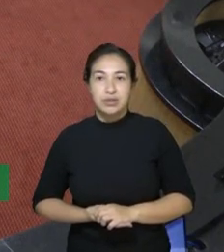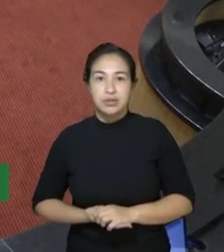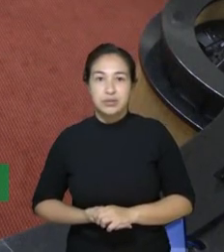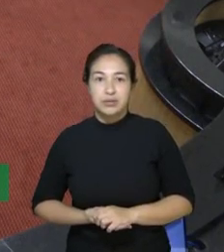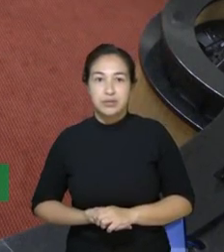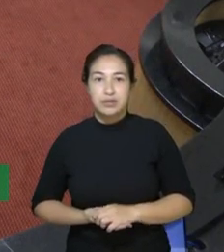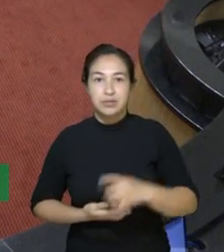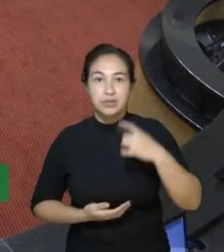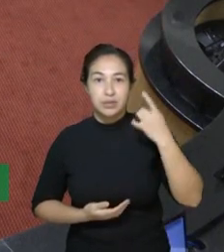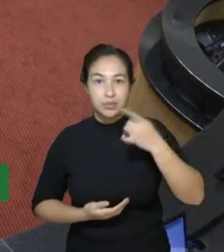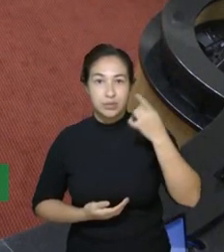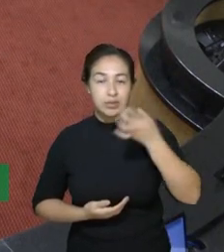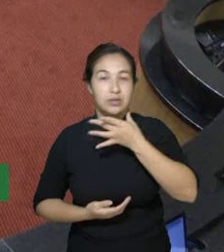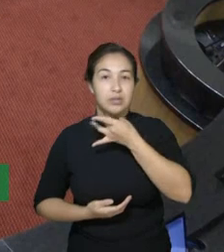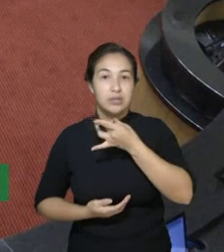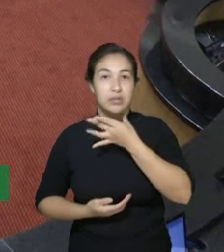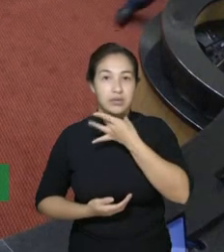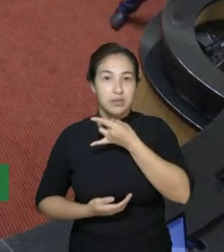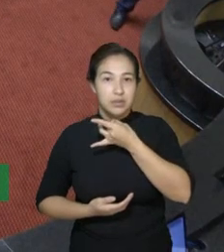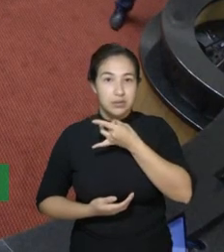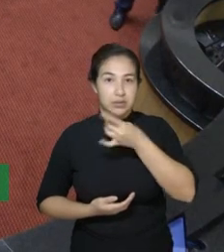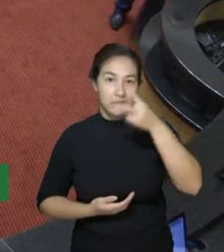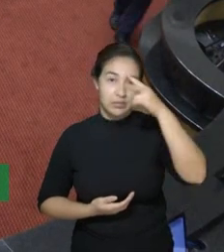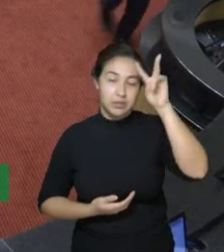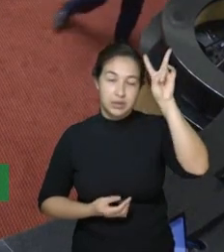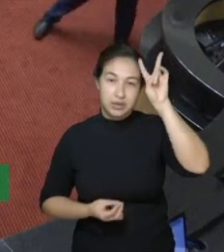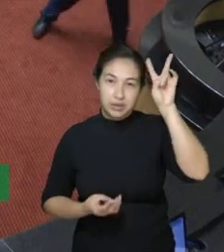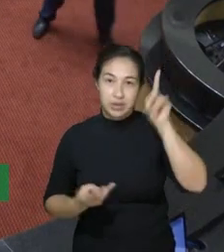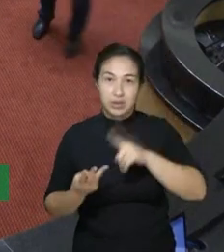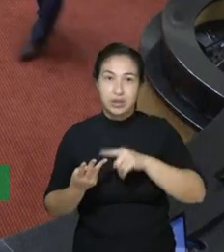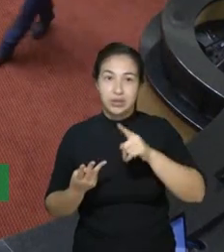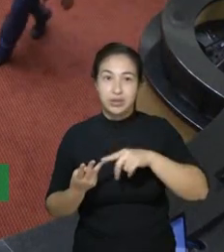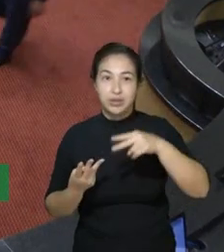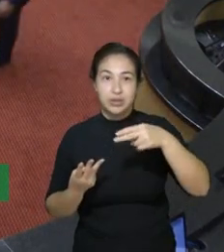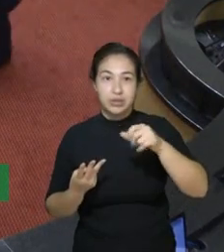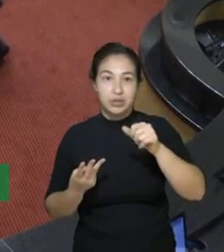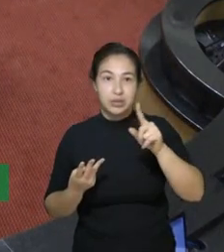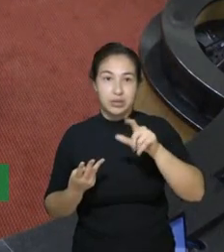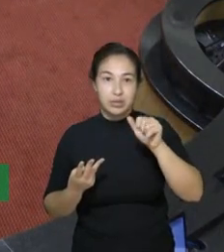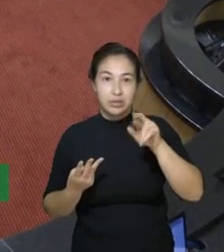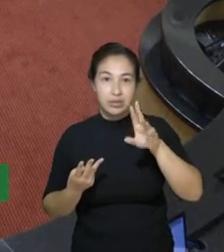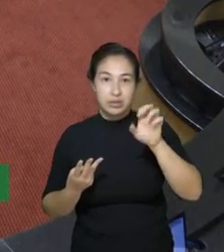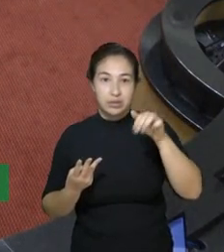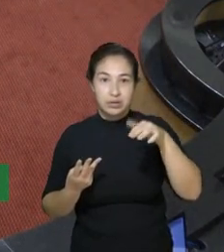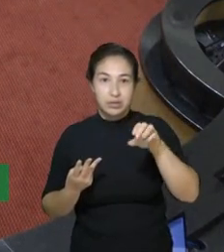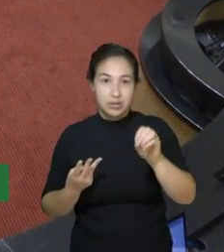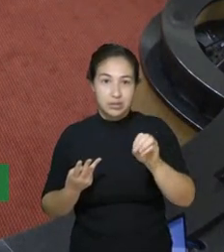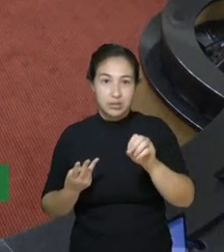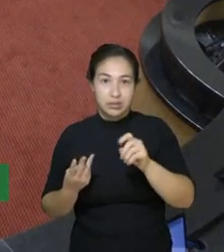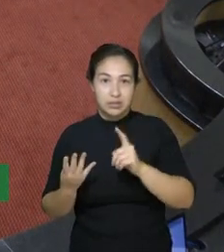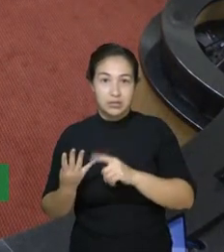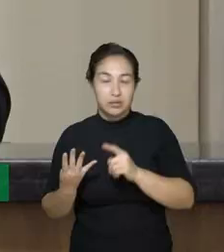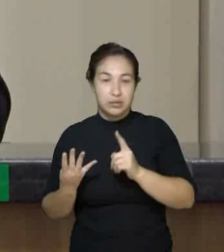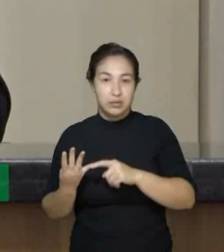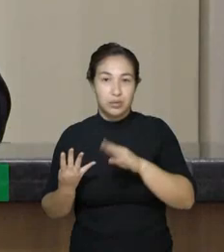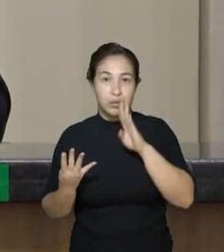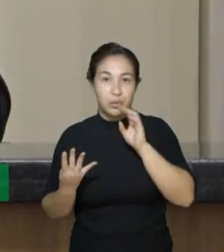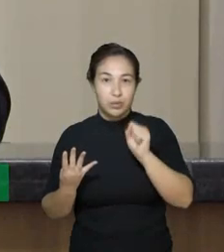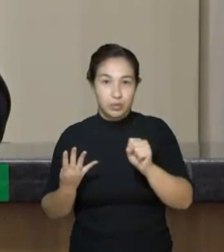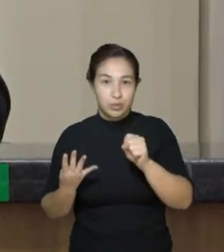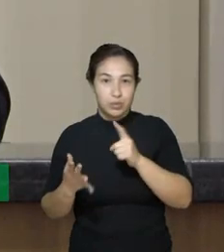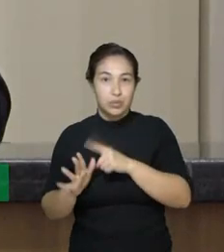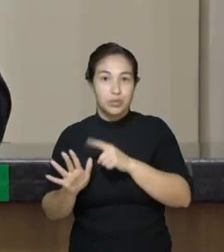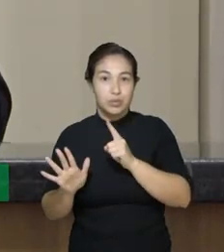Deputado Cobalcini, deputado Vicente, deputado Nazareno, deputado Bruno e